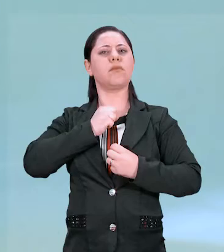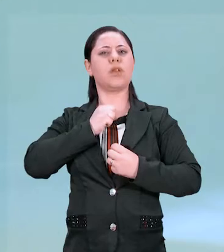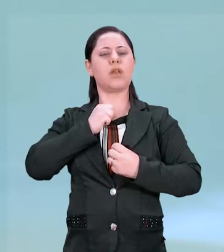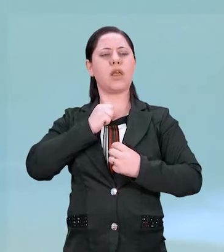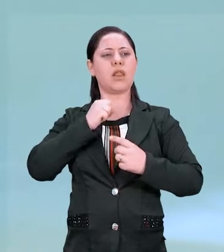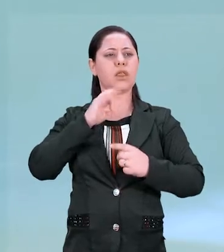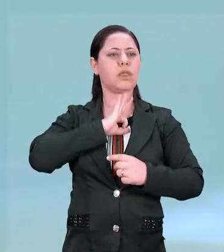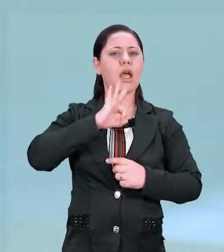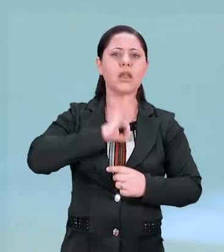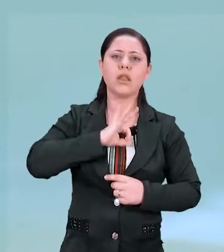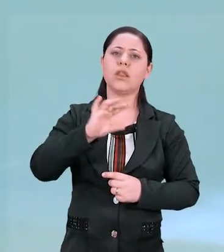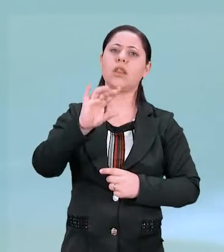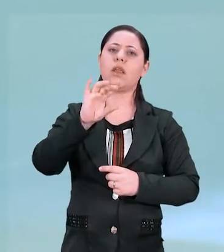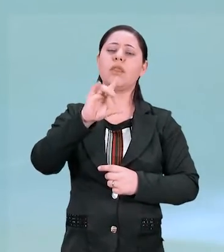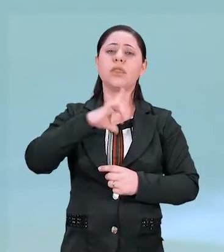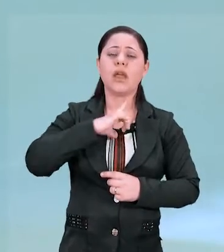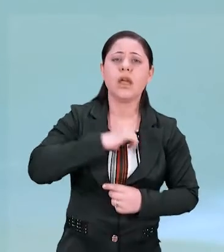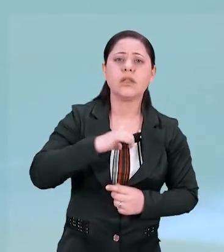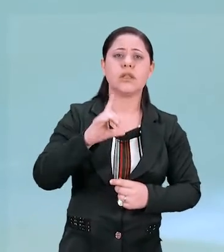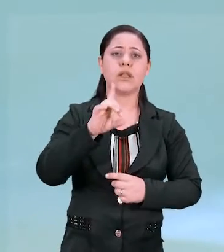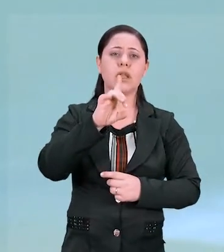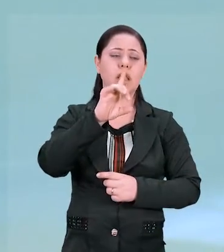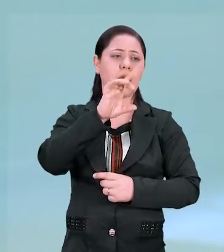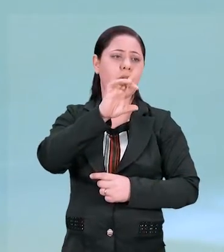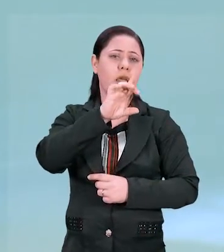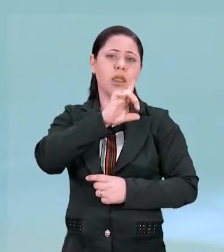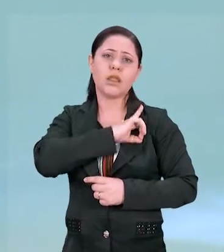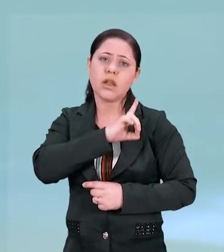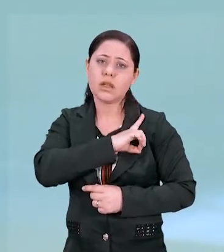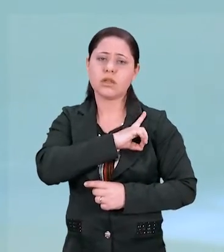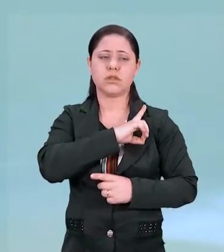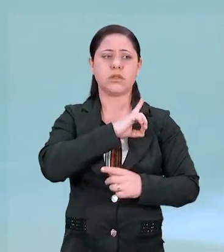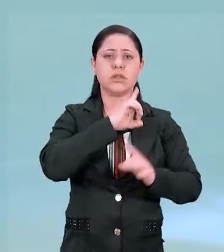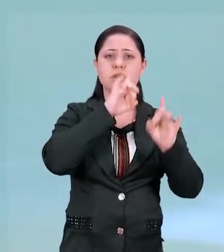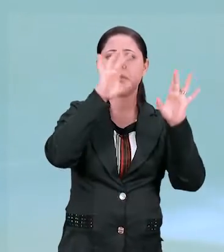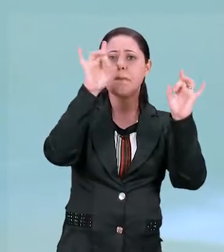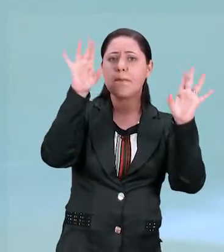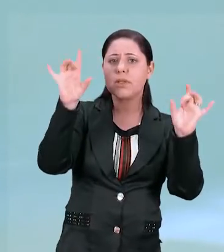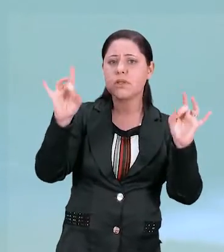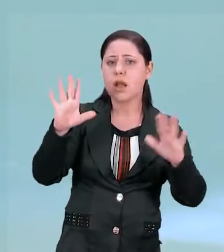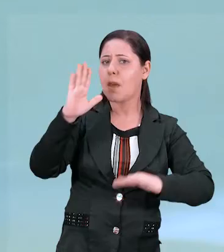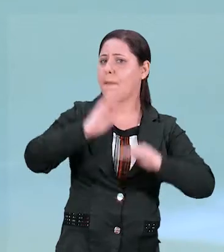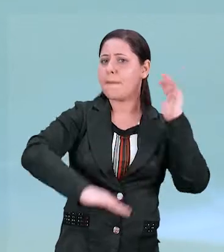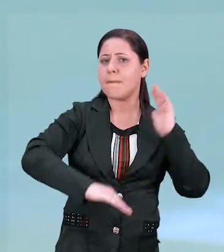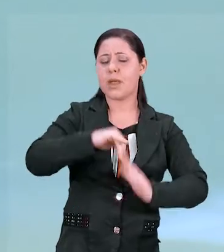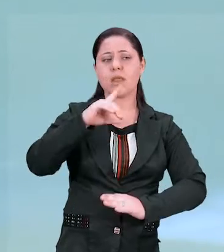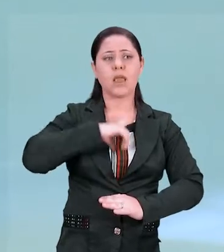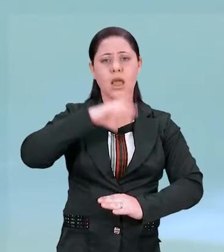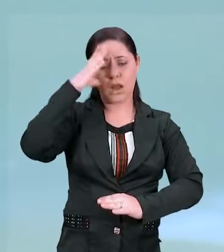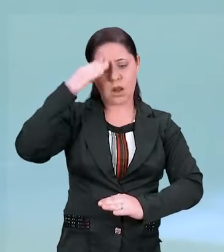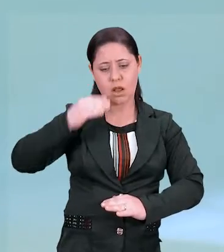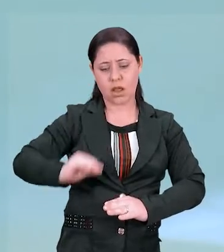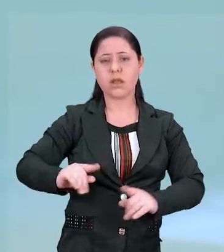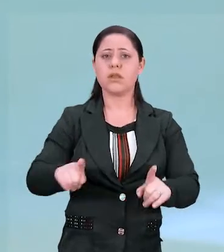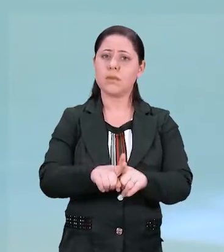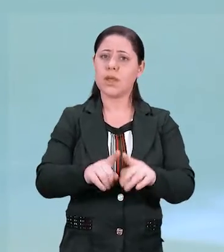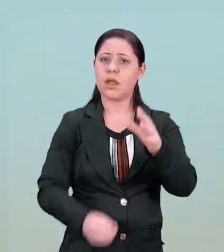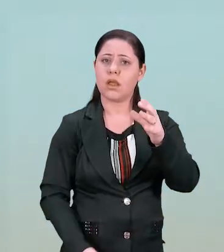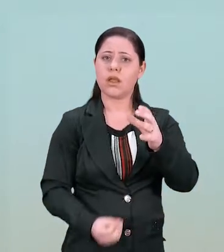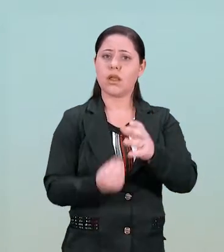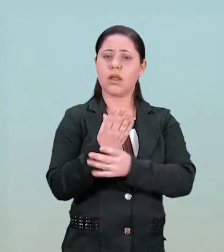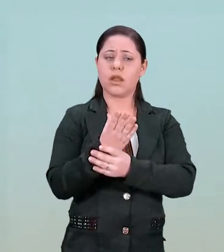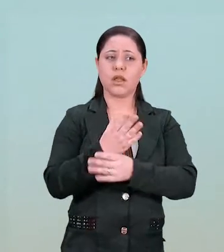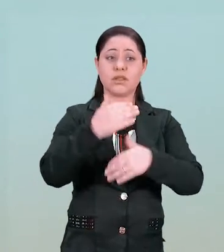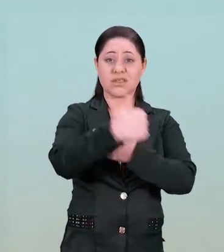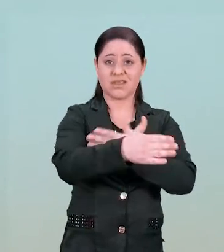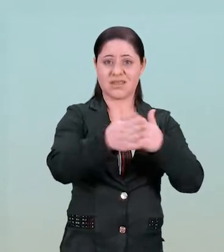delegacias especializadas no atendimento à mulher, na medida em que você, e aí enalteceu o trabalho do secretário, da Luciana Zambuja, na criação da